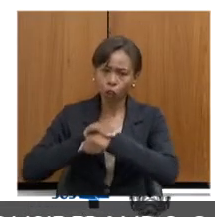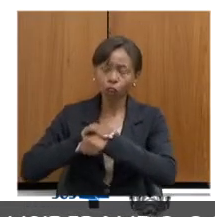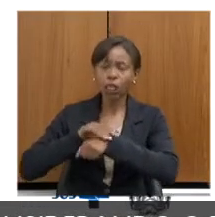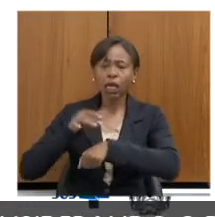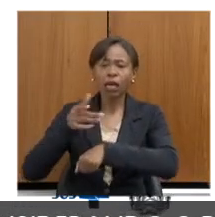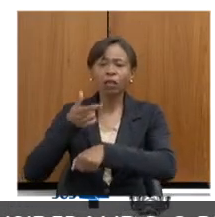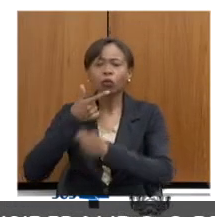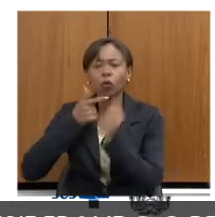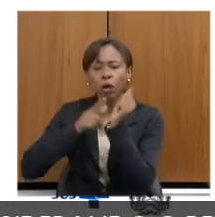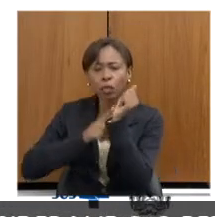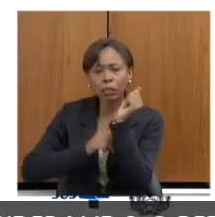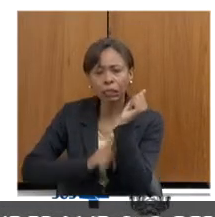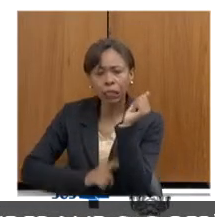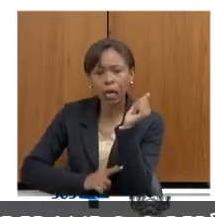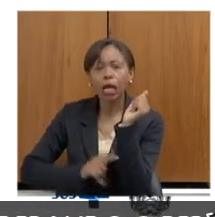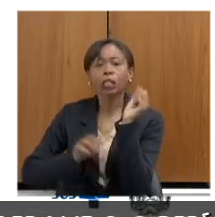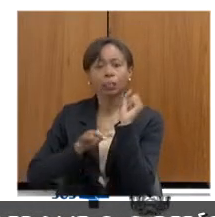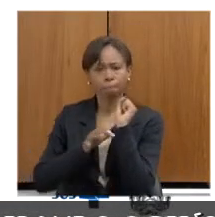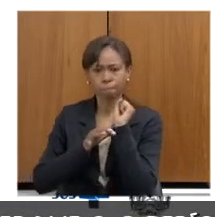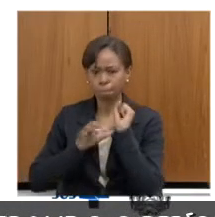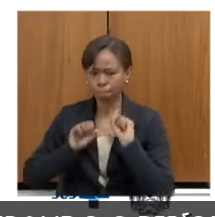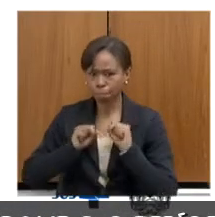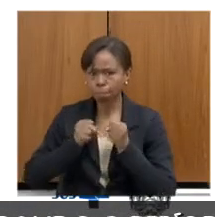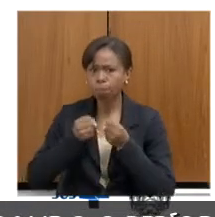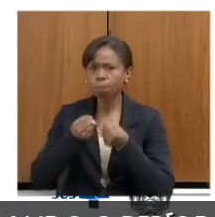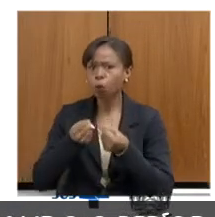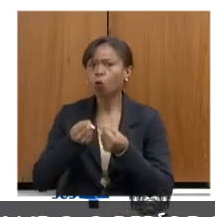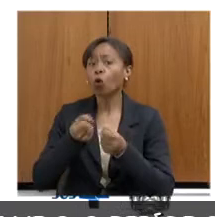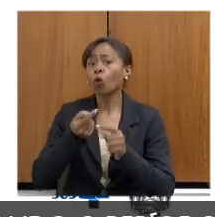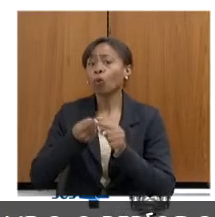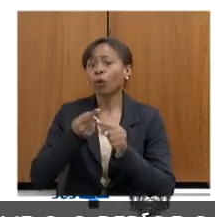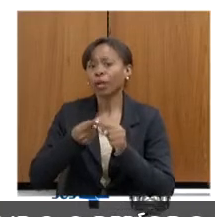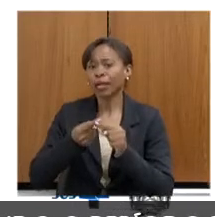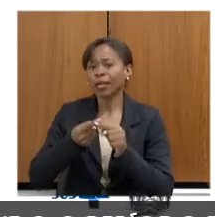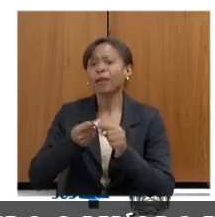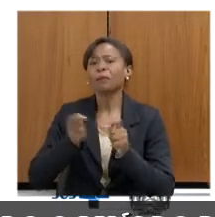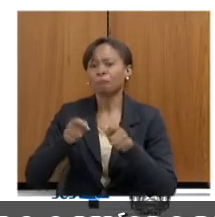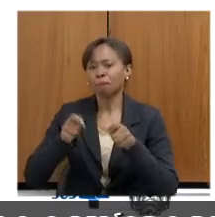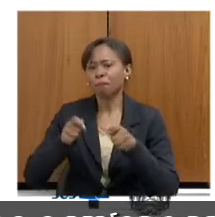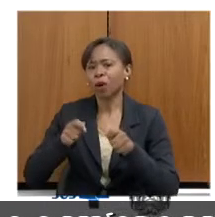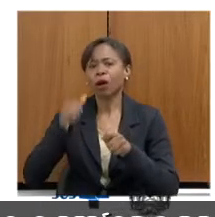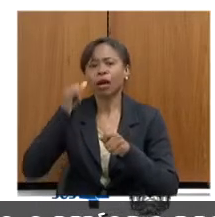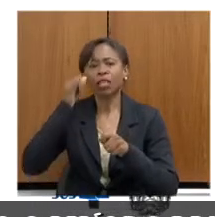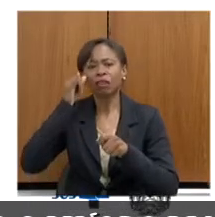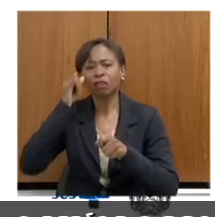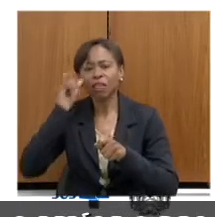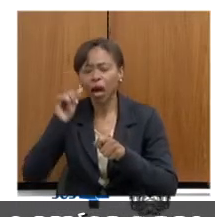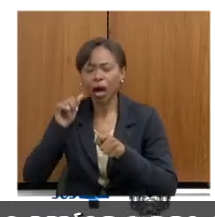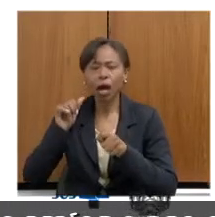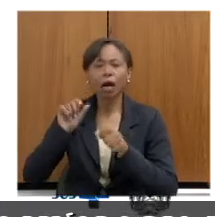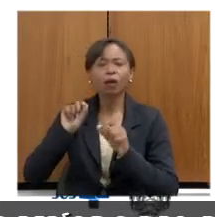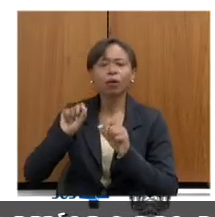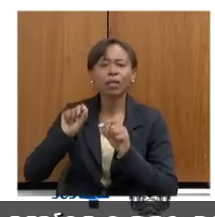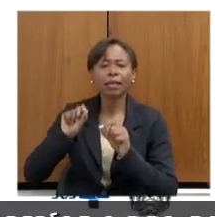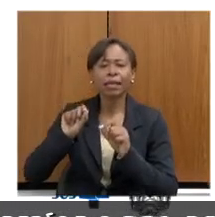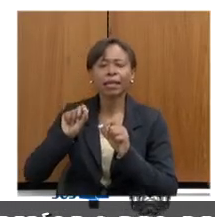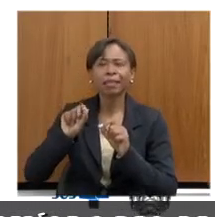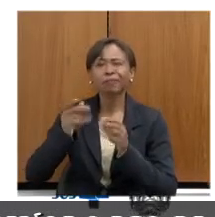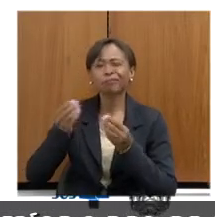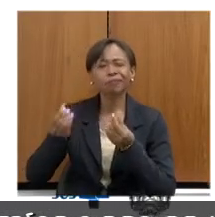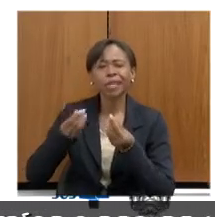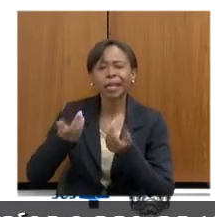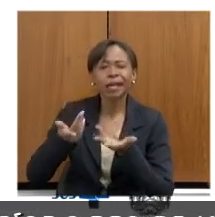plaquetas são seguras porque a gente consegue inativar o vírus da dengue chikungunya